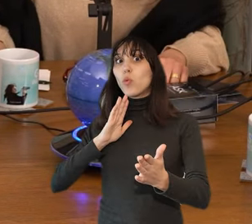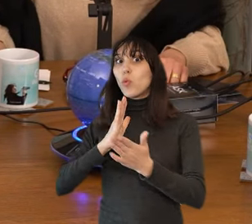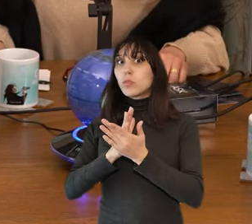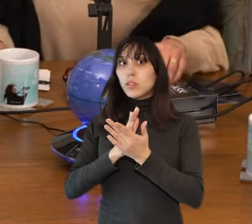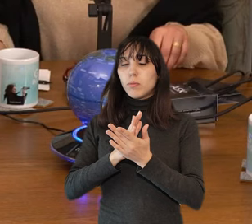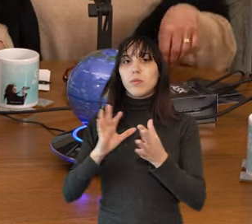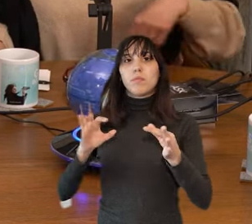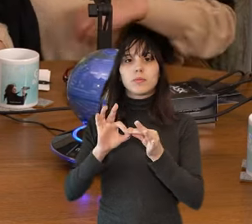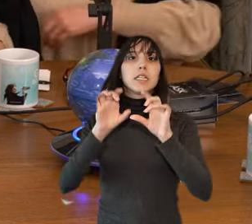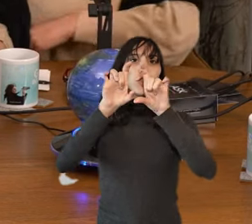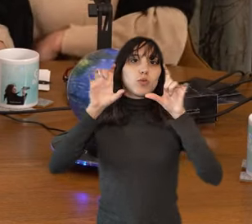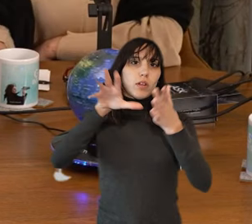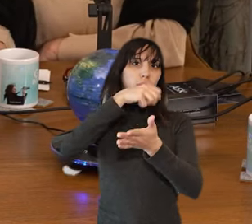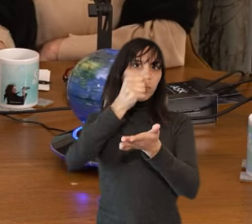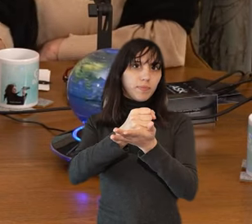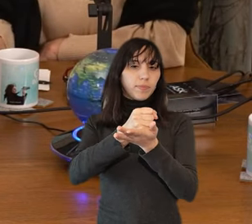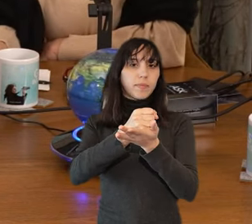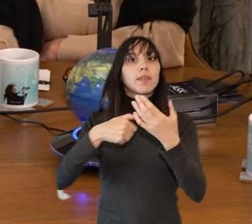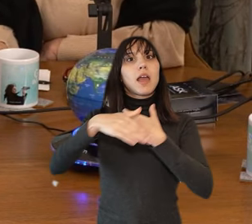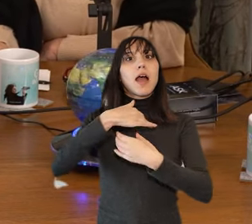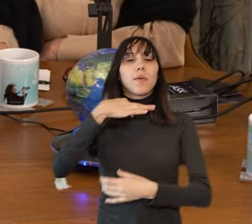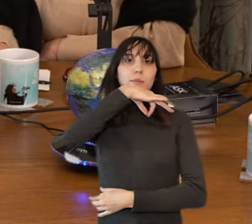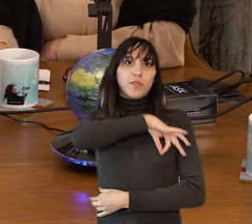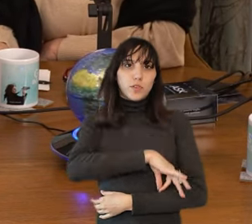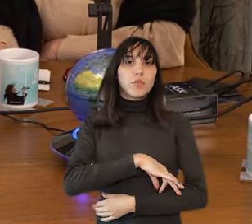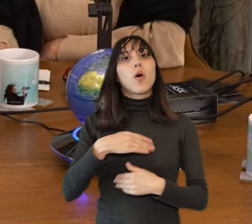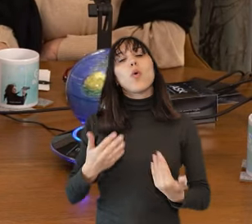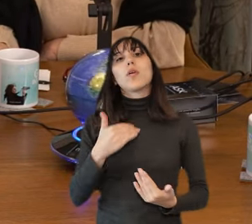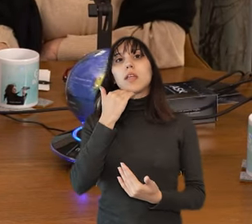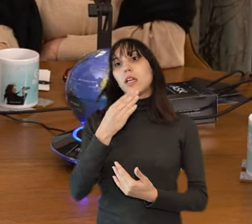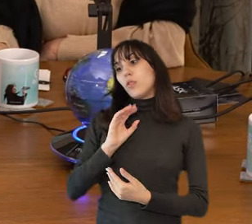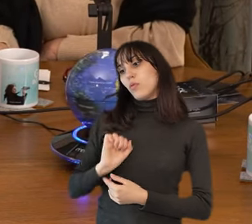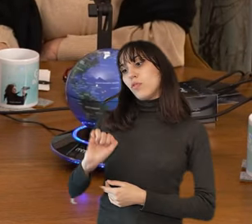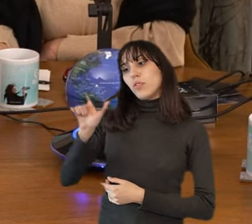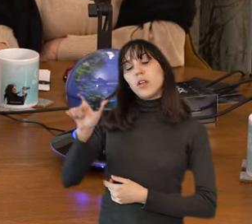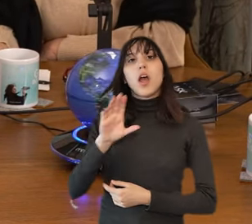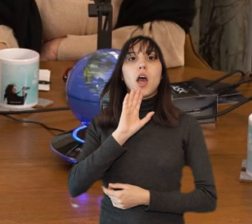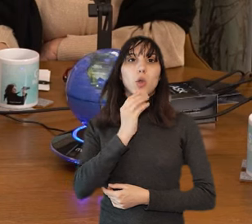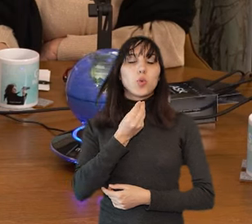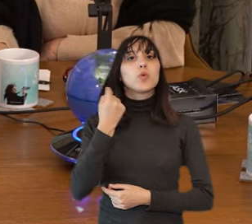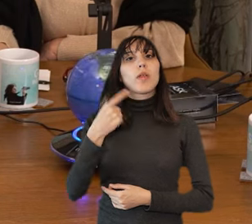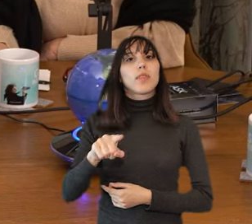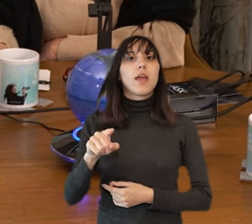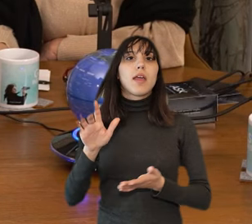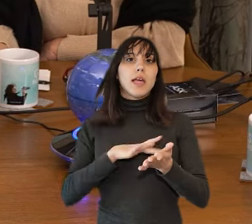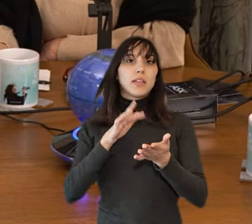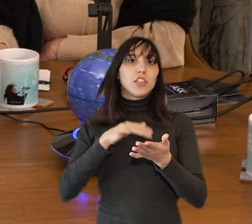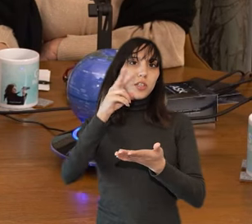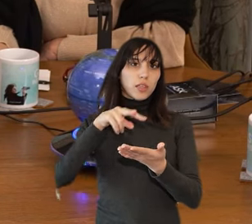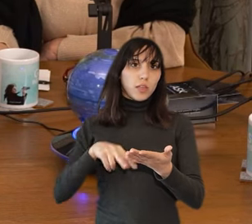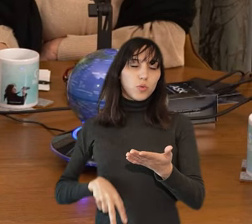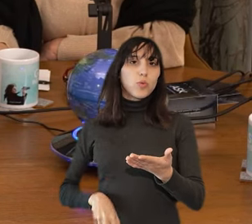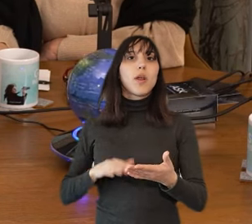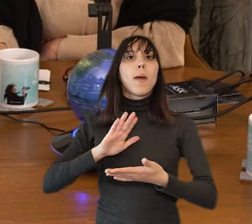de de assino secundário da áre Profissional ou de talento do aluno eh temos uma lista de leitura eh um